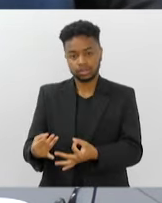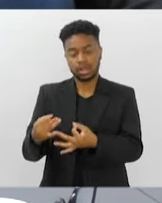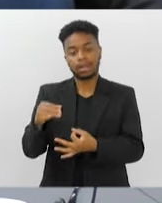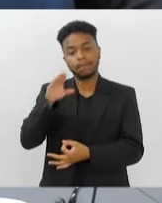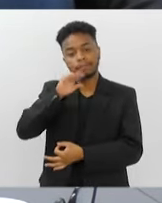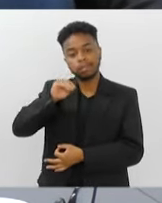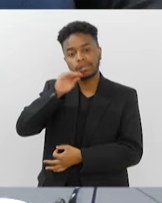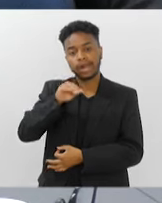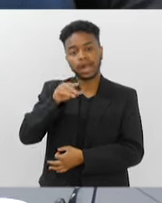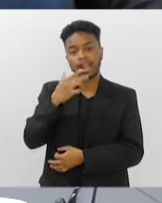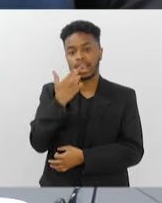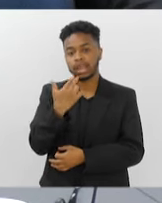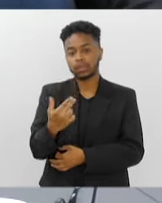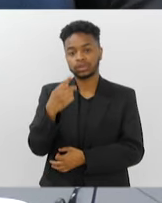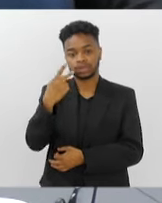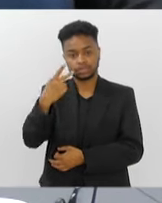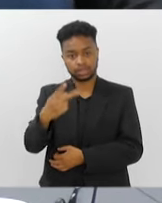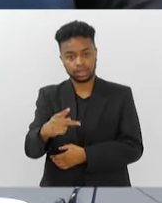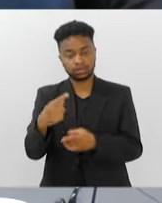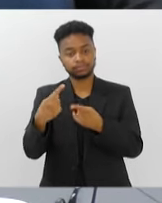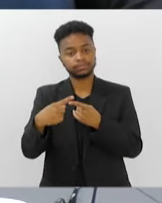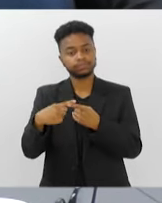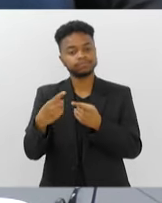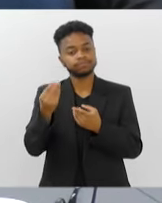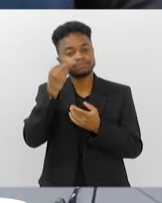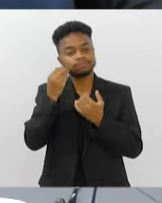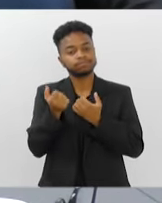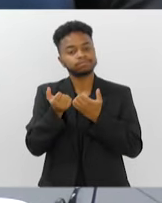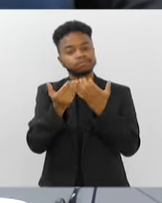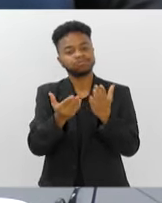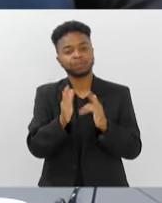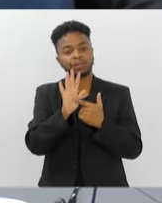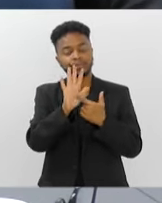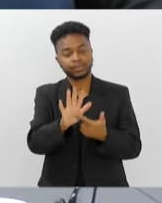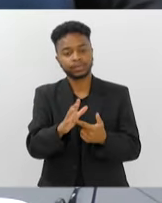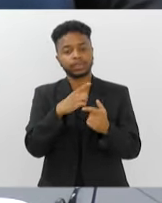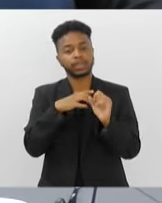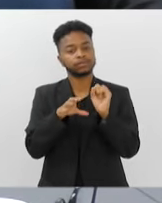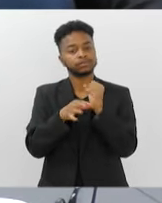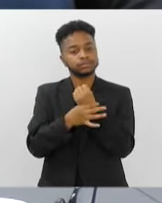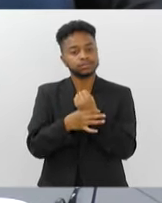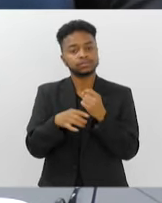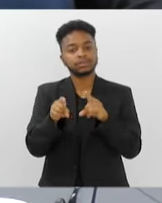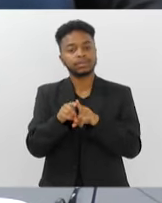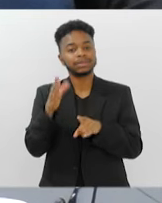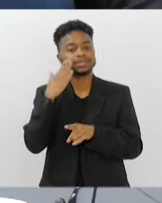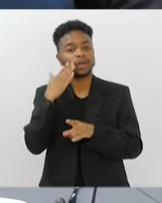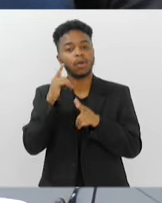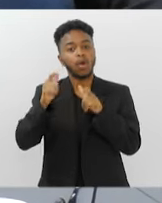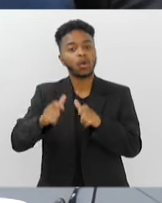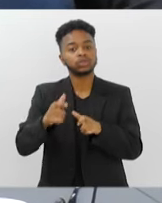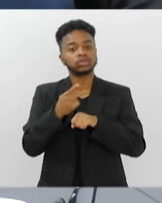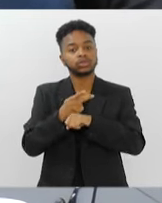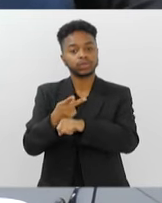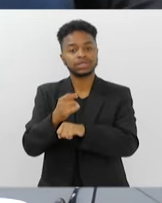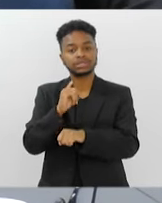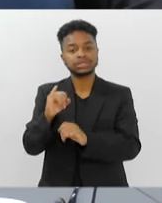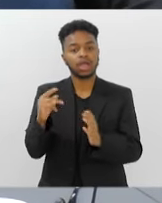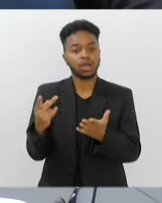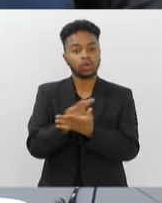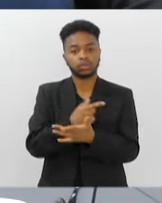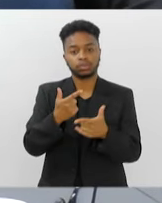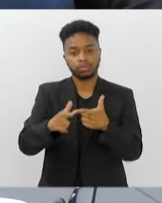dele para que ele tenha a garantia e que ele saiba a onde ele recorrer toda vez que houver